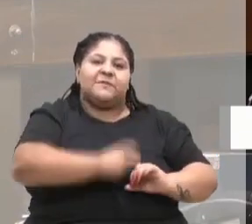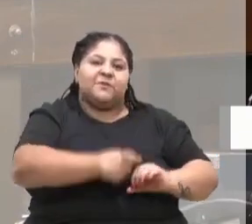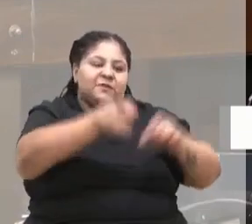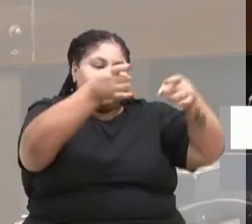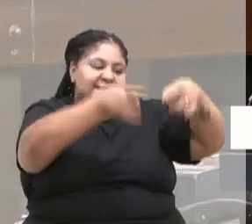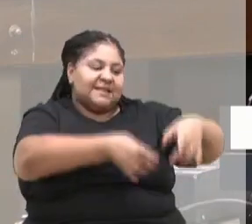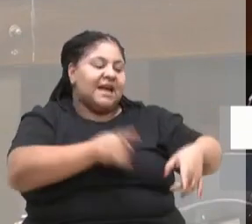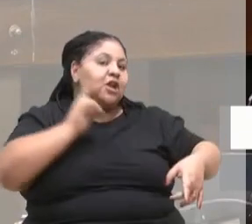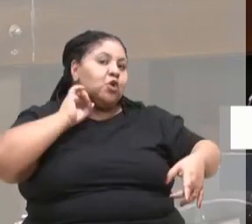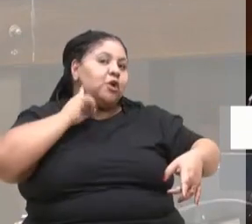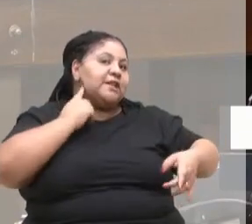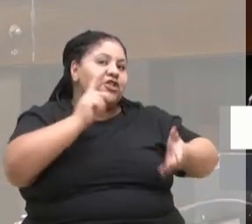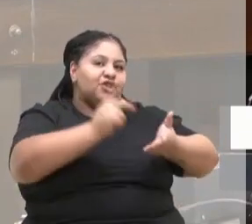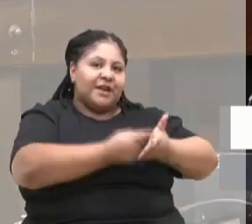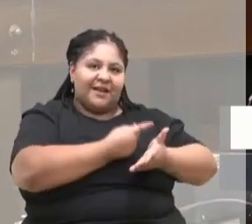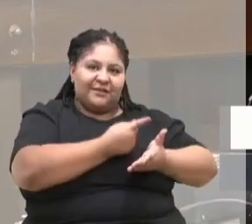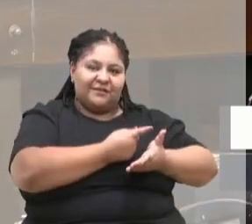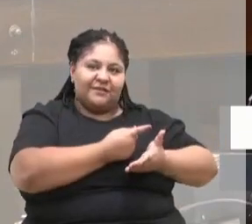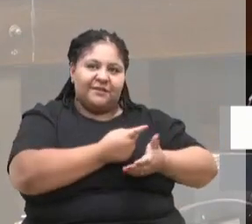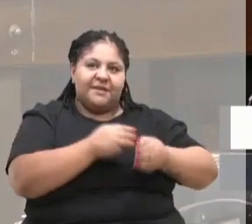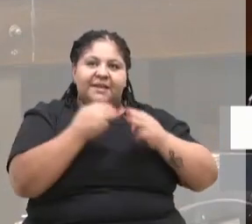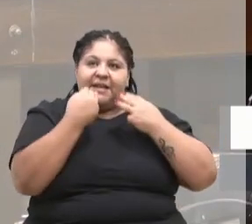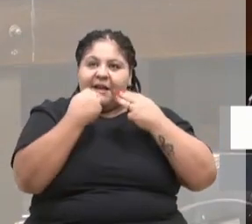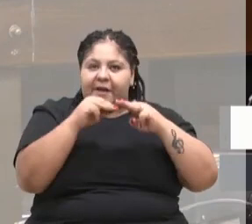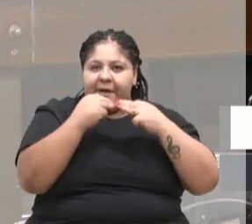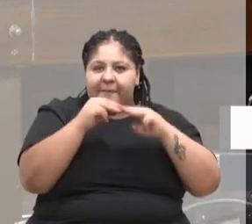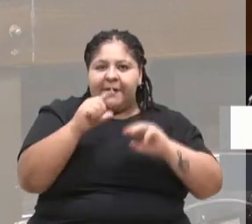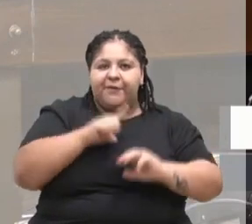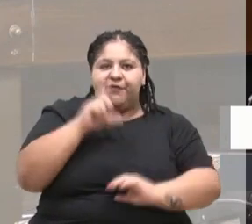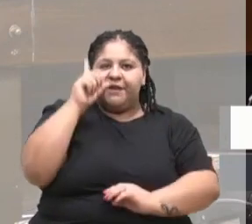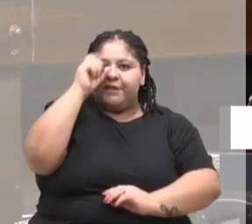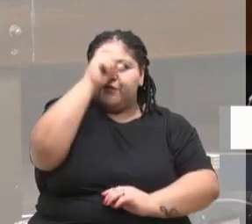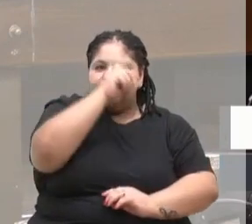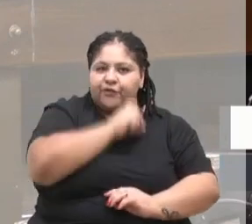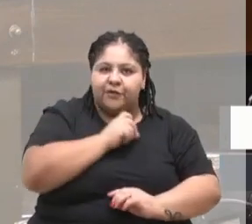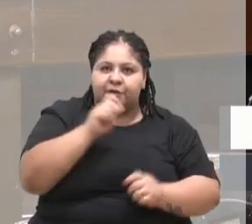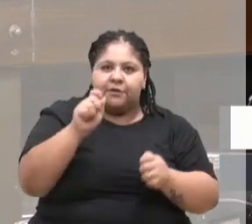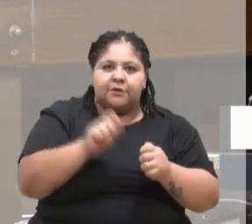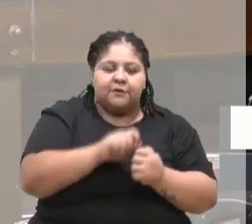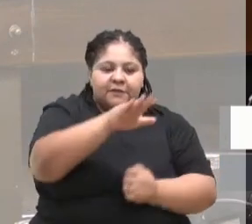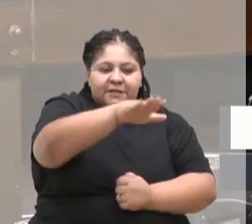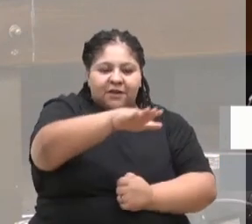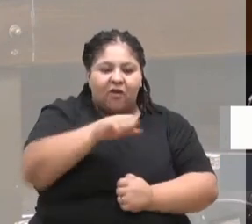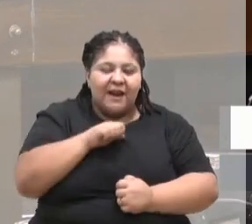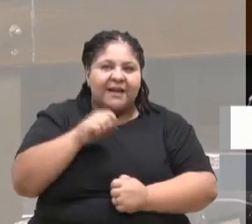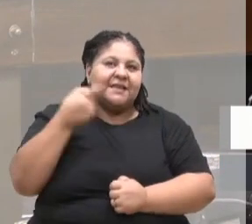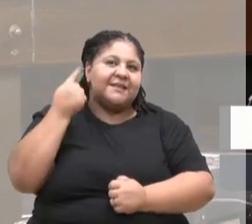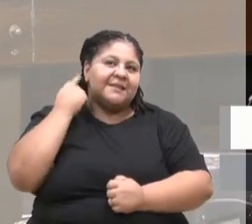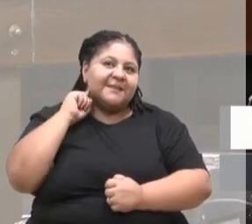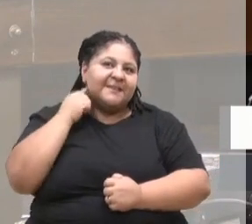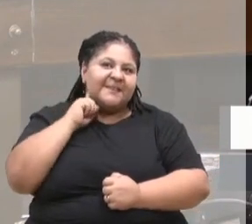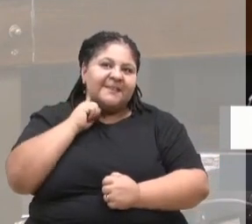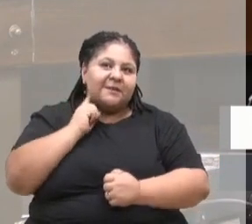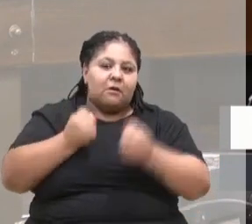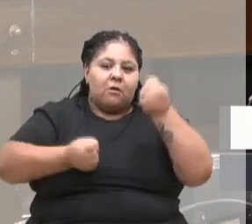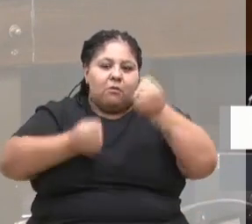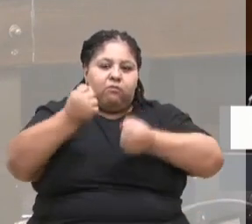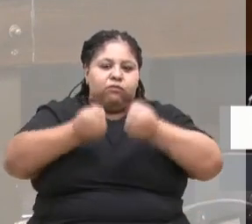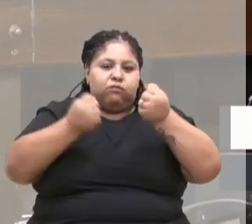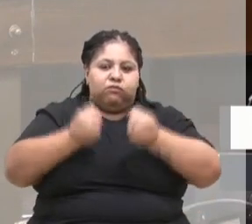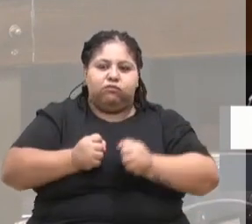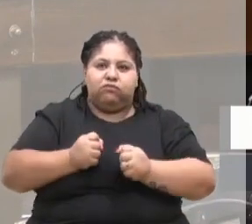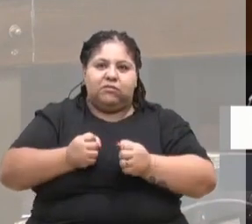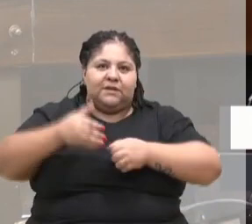dificuldade, o caminhão tem dificuldade de fazer as coletas de lixo, aonde tem carros na rua, né, dos dois lados, e o caminhão já não